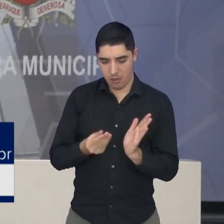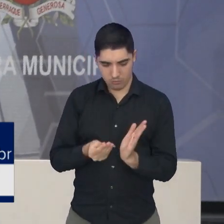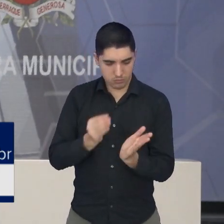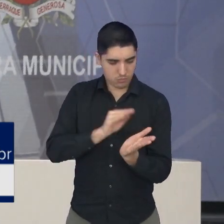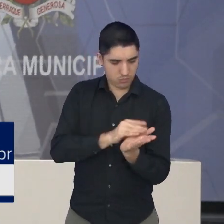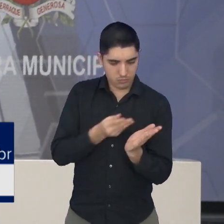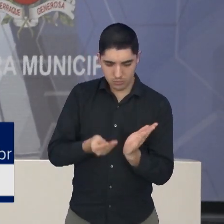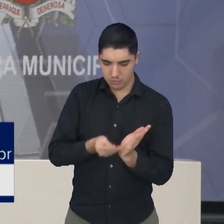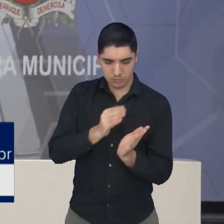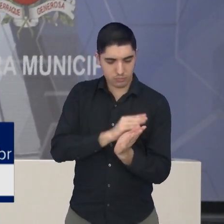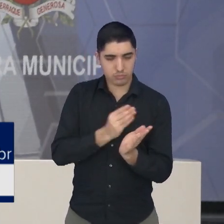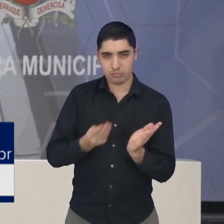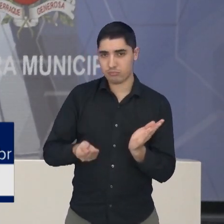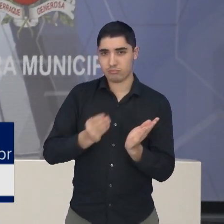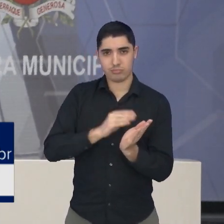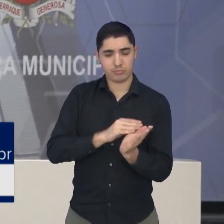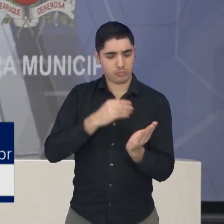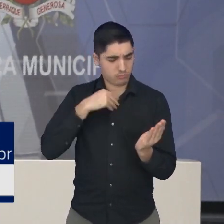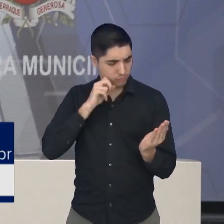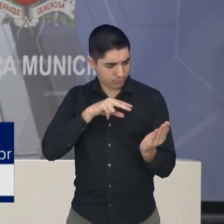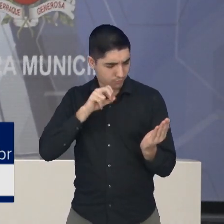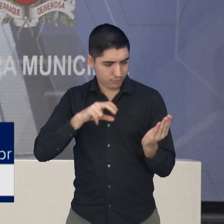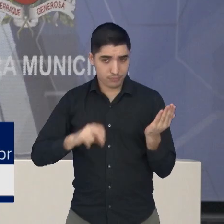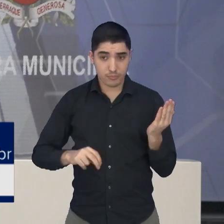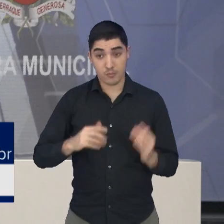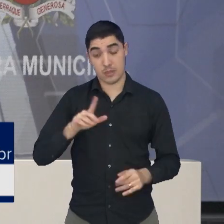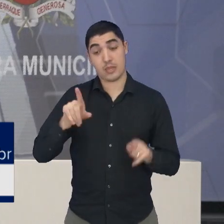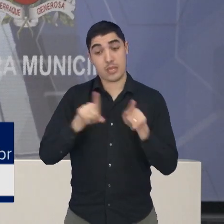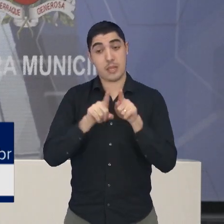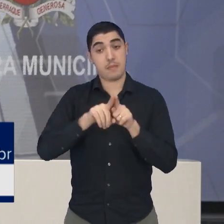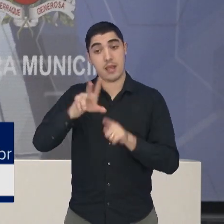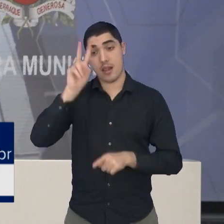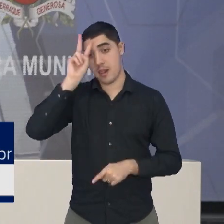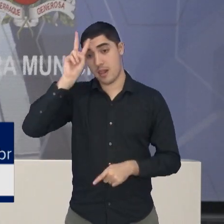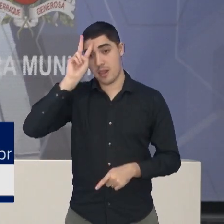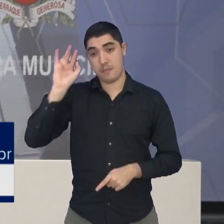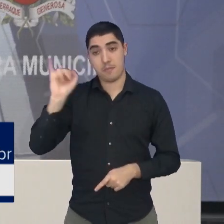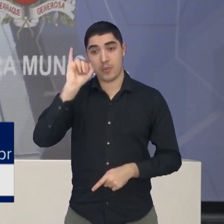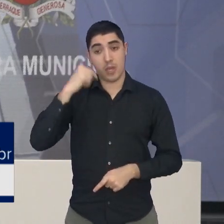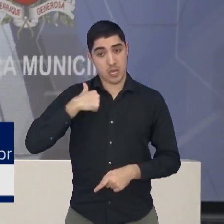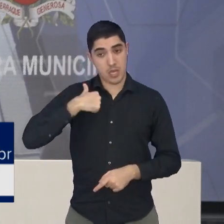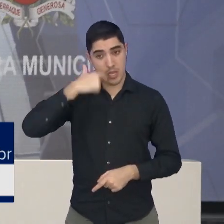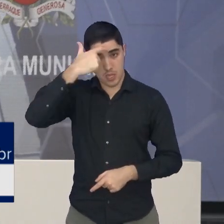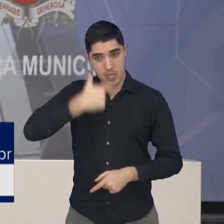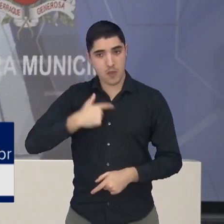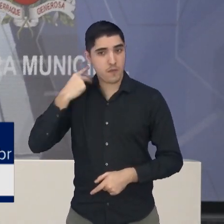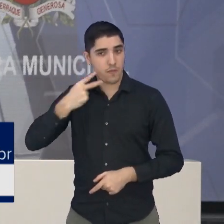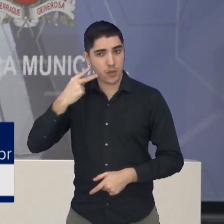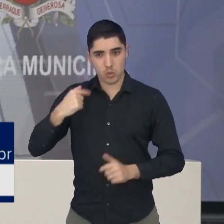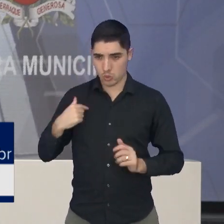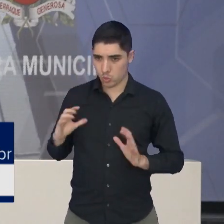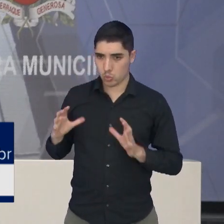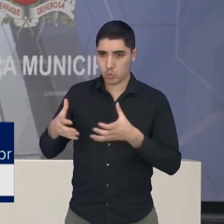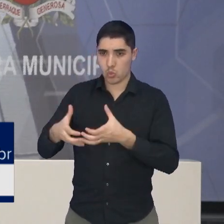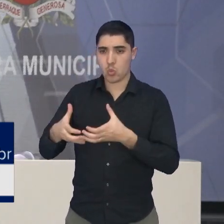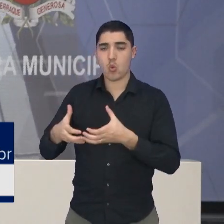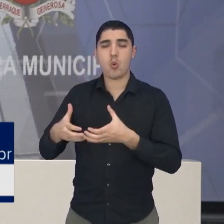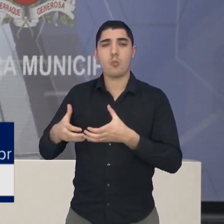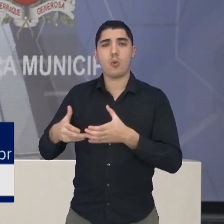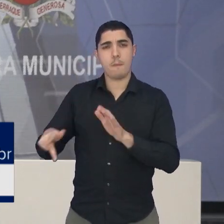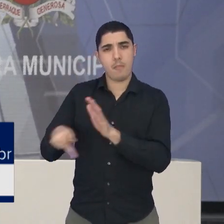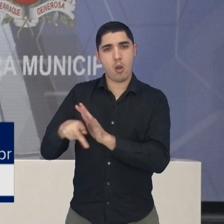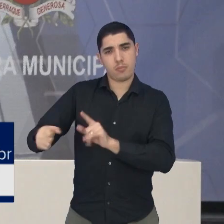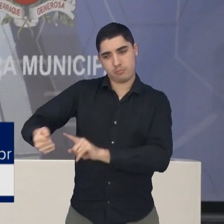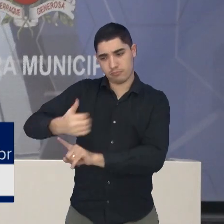uma outra coisa importante, eu sou da Comissão de Meio Ambiente. Nós pedimos que